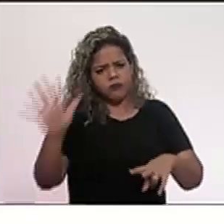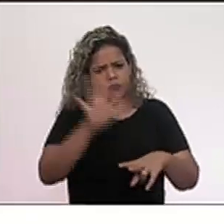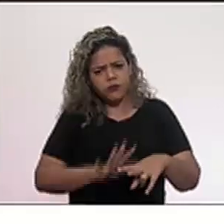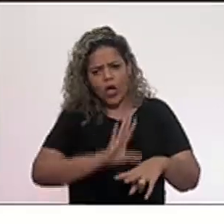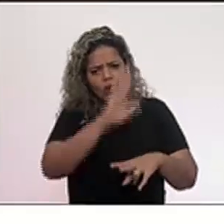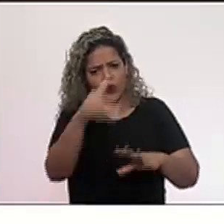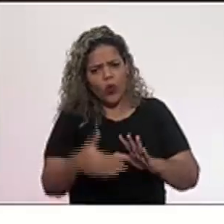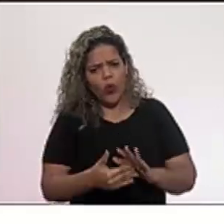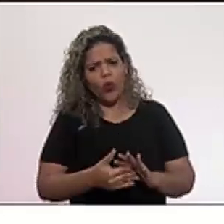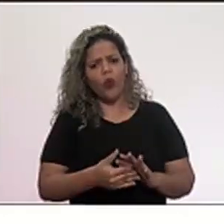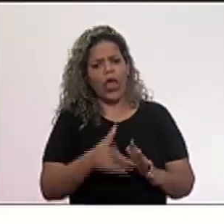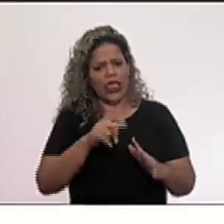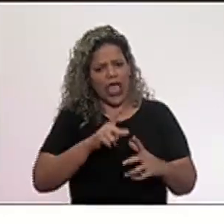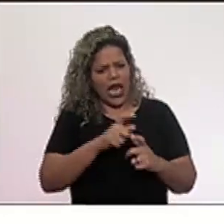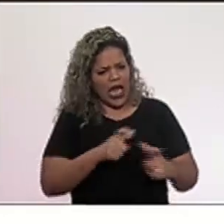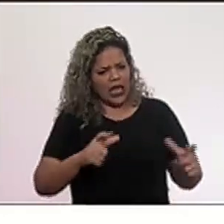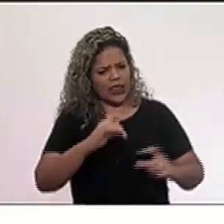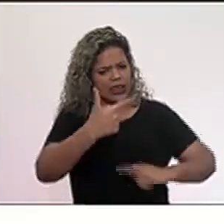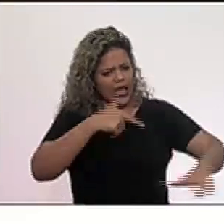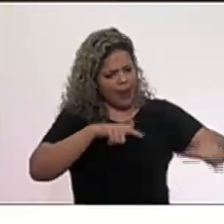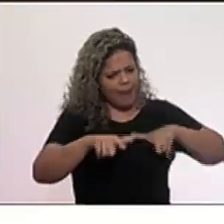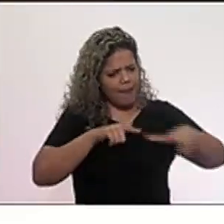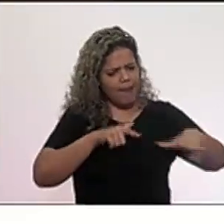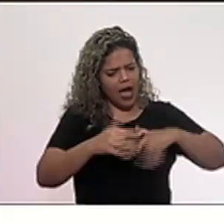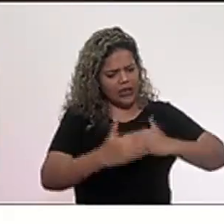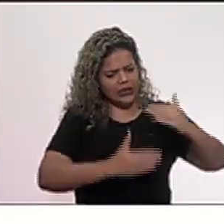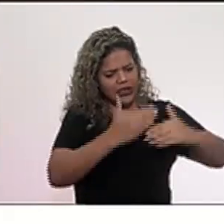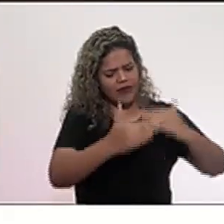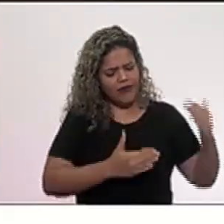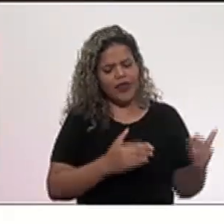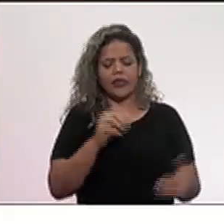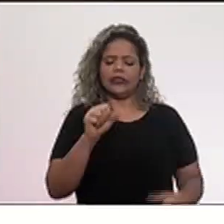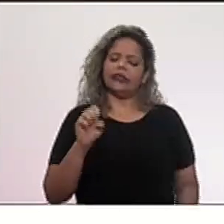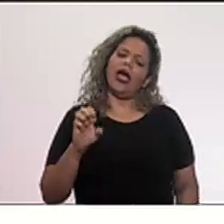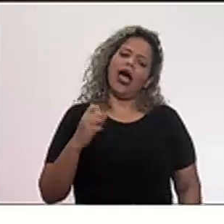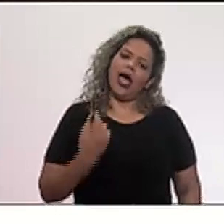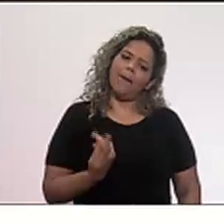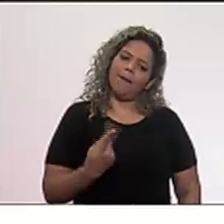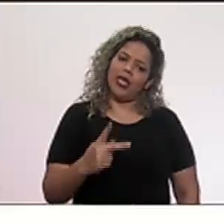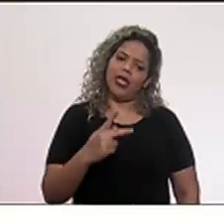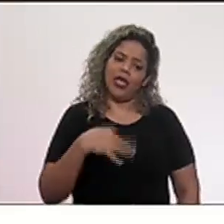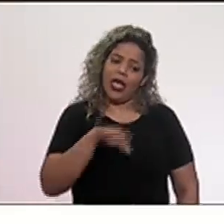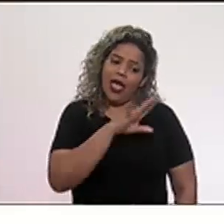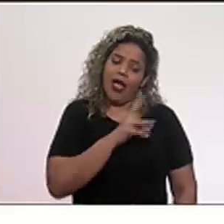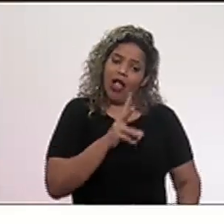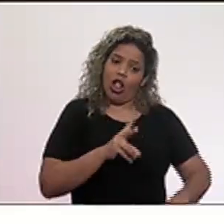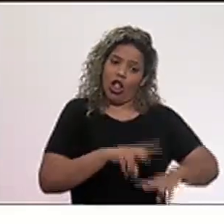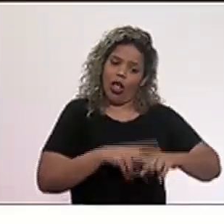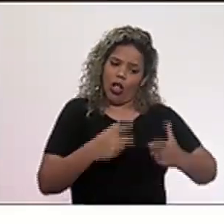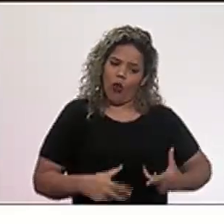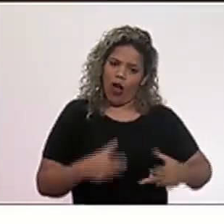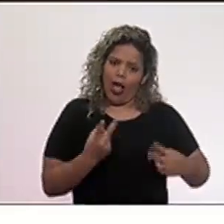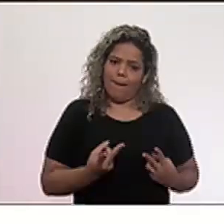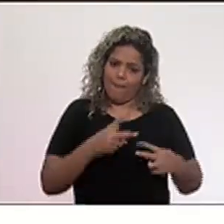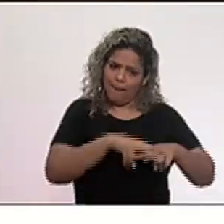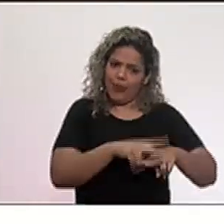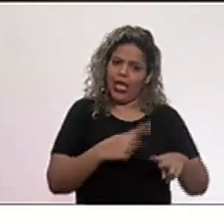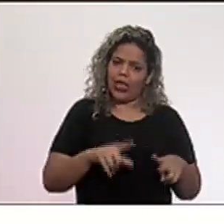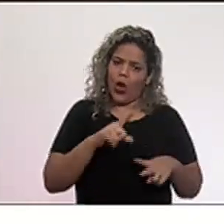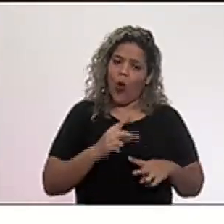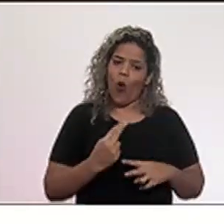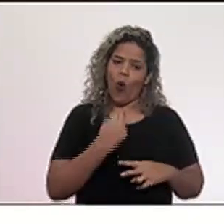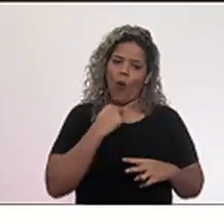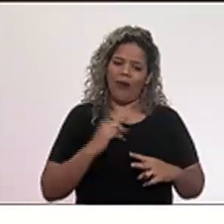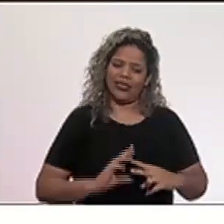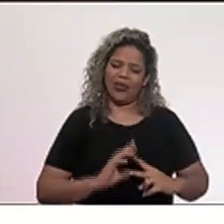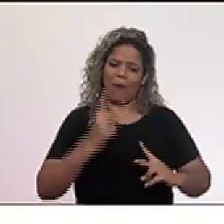prisionais, apesar do grande trabalho que está sendo desenvolvido no SEAP, esses presídios, eles têm uma